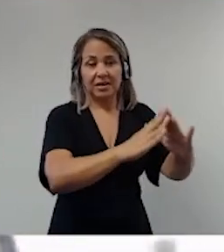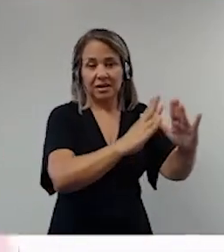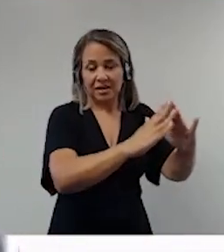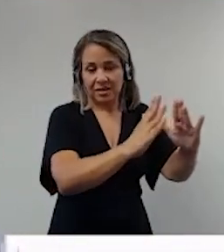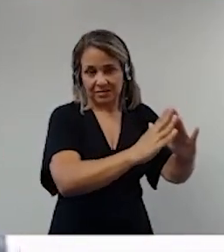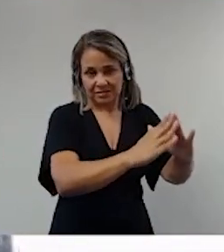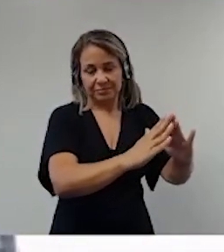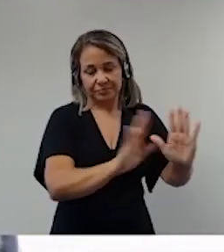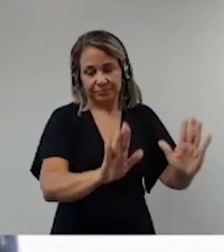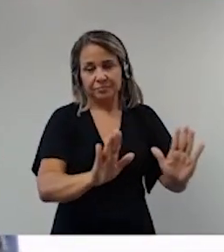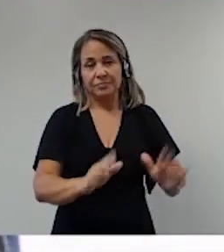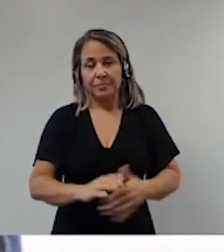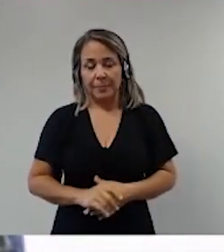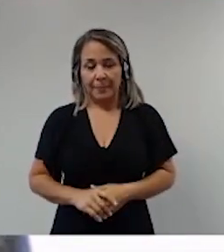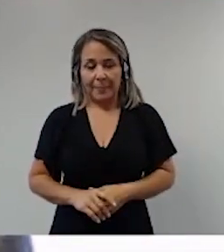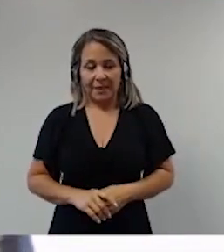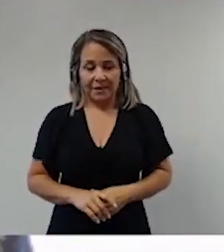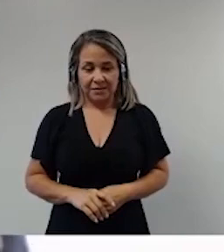mesmas demandas.